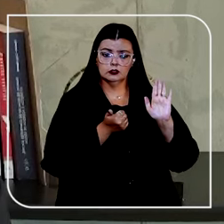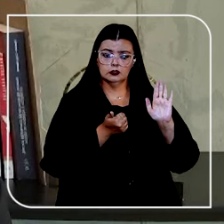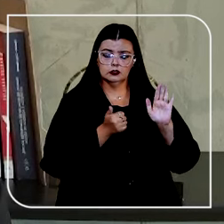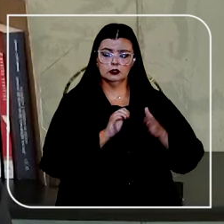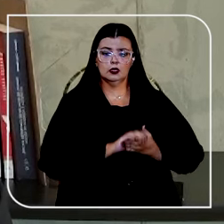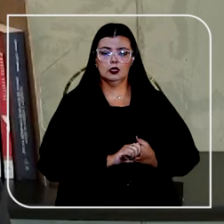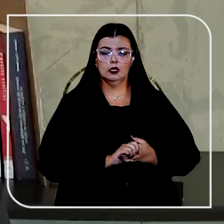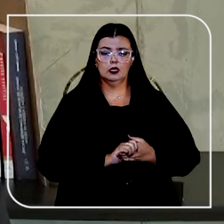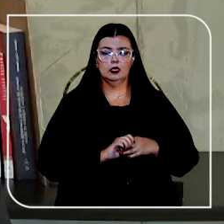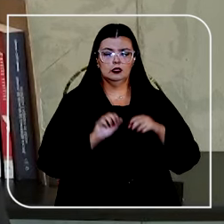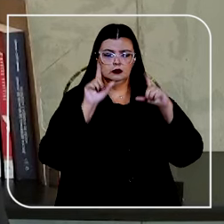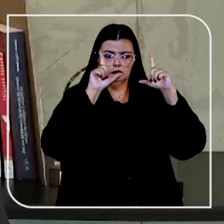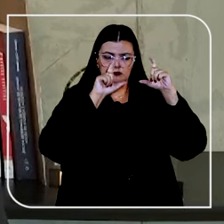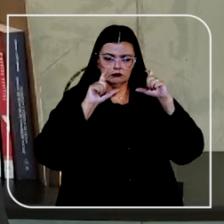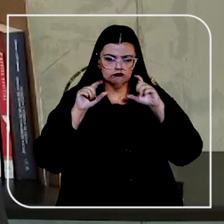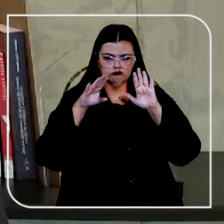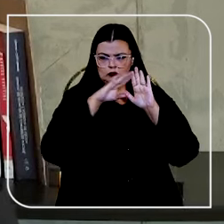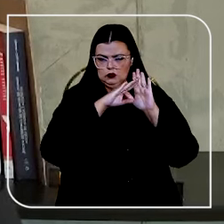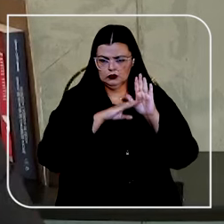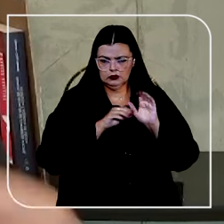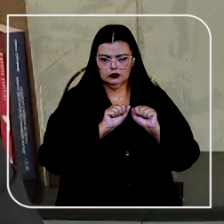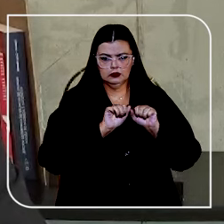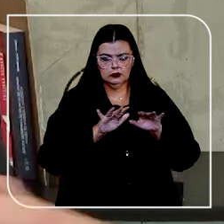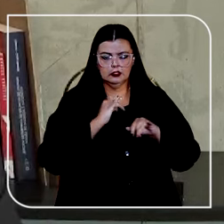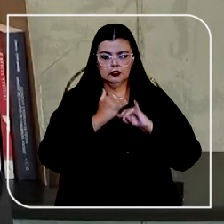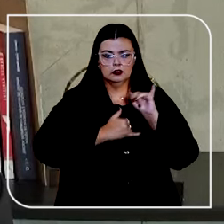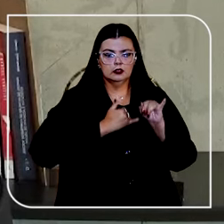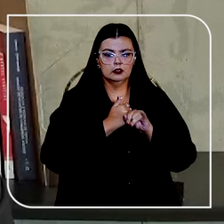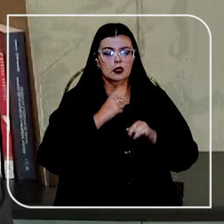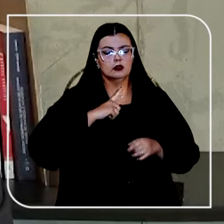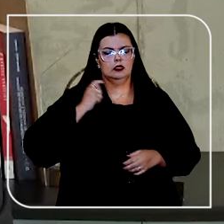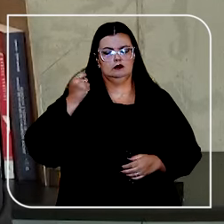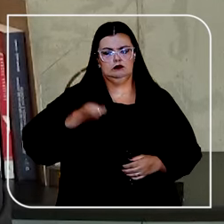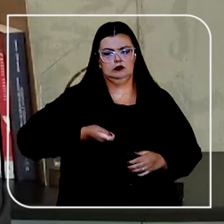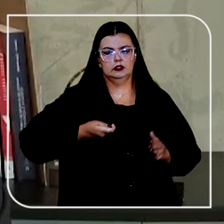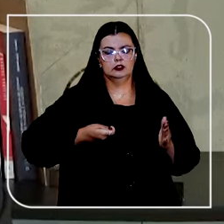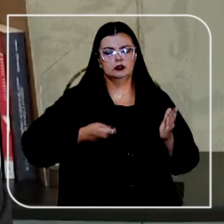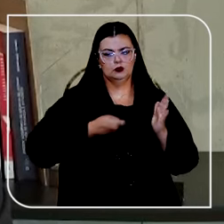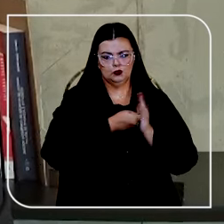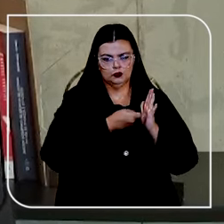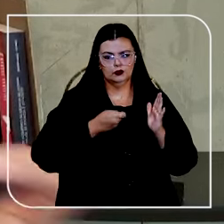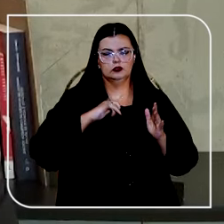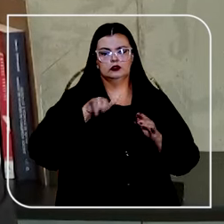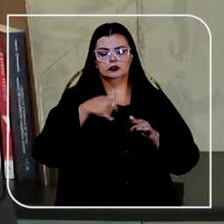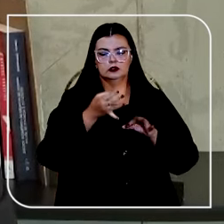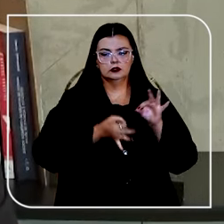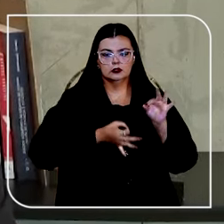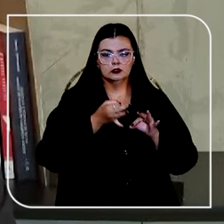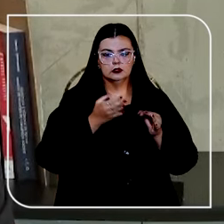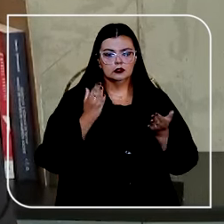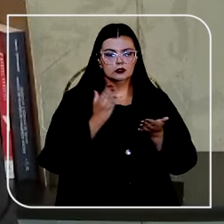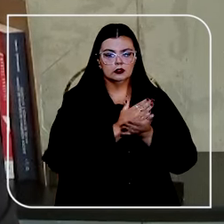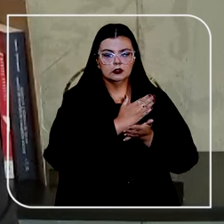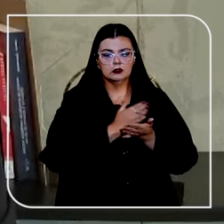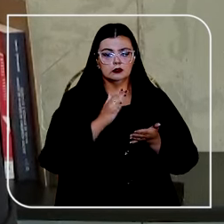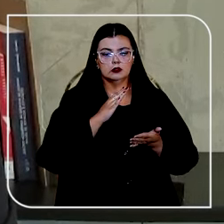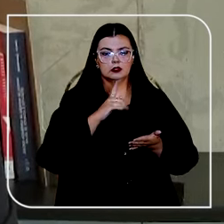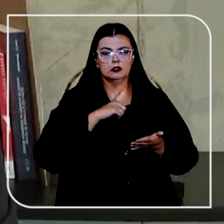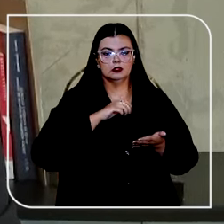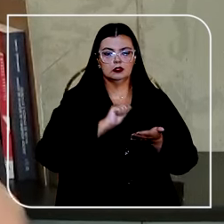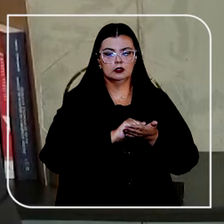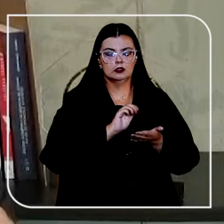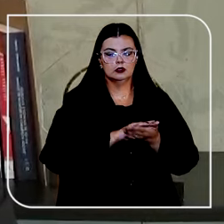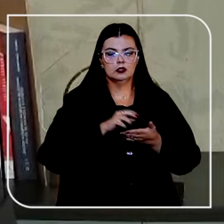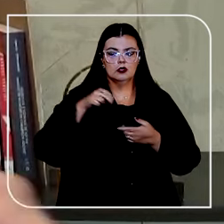retirar os conteúdos da internet Caso haja uma ordem judicial Há alguma exceção porque se